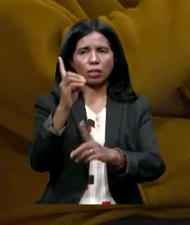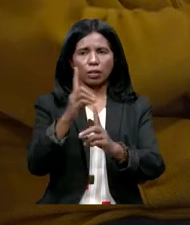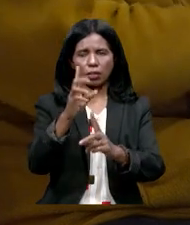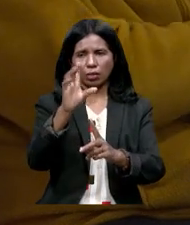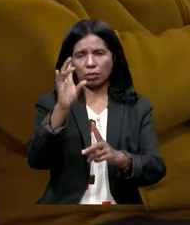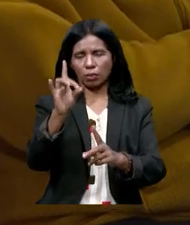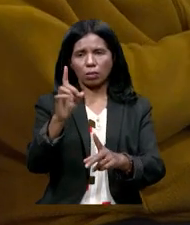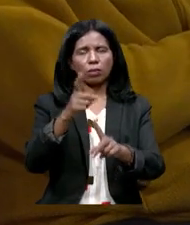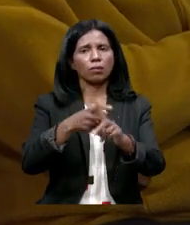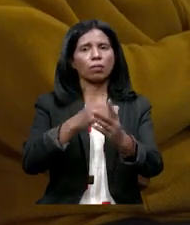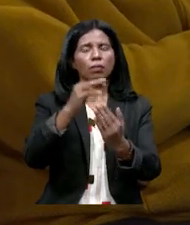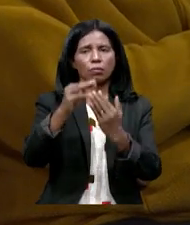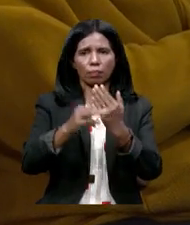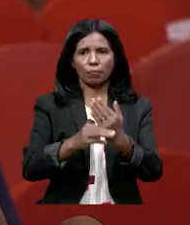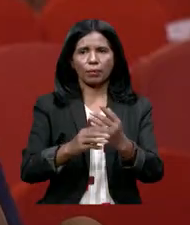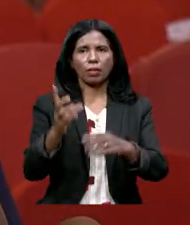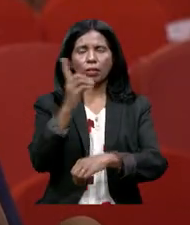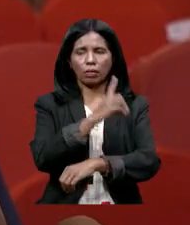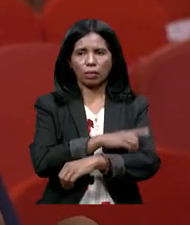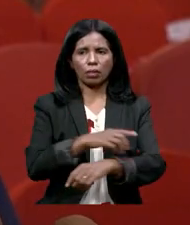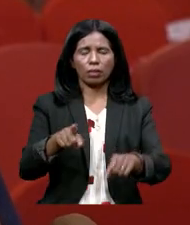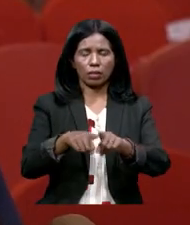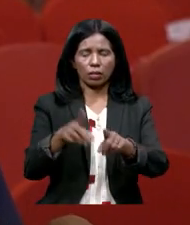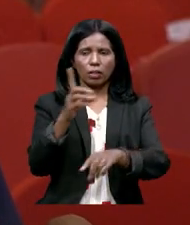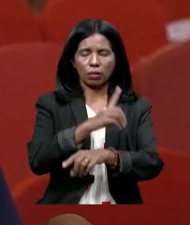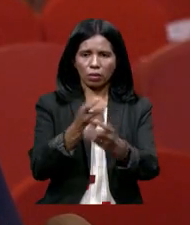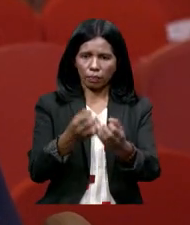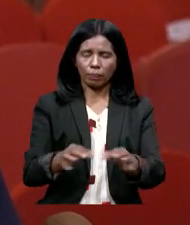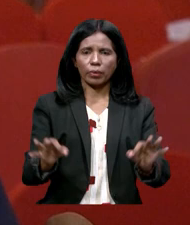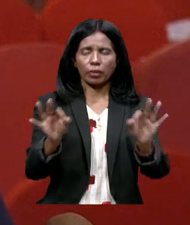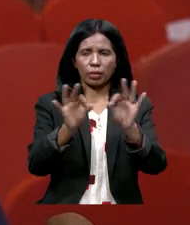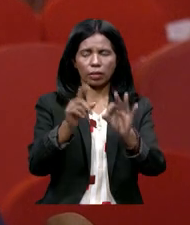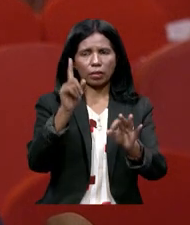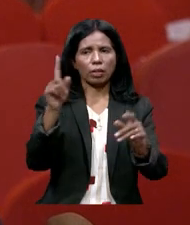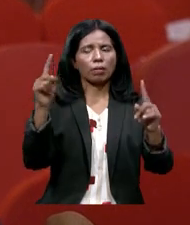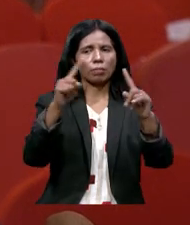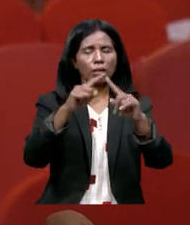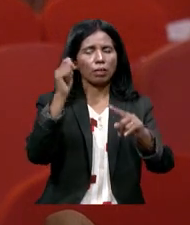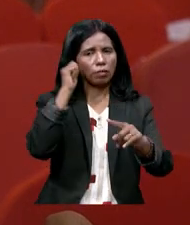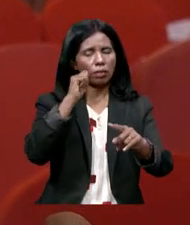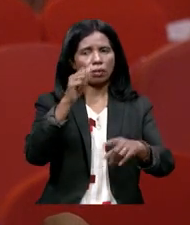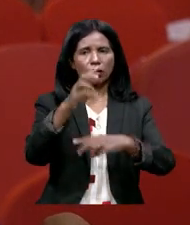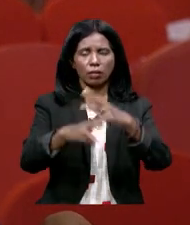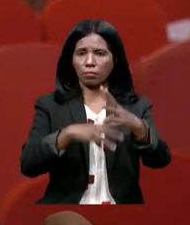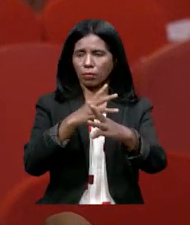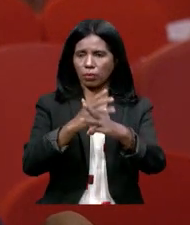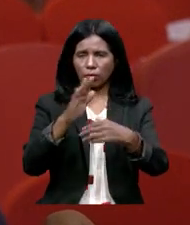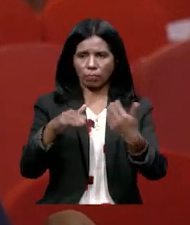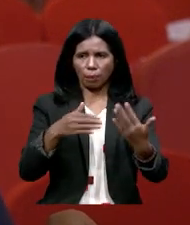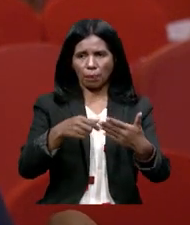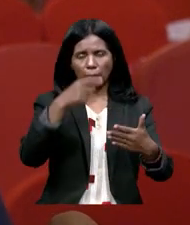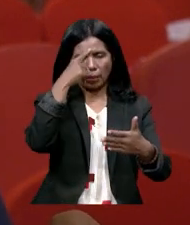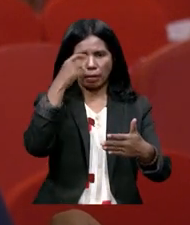fulang março. Loro ne anisan loro importante ira, Bafeto e mundo tomak. Tamba,